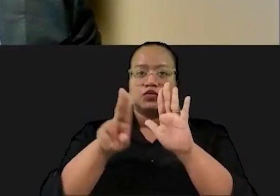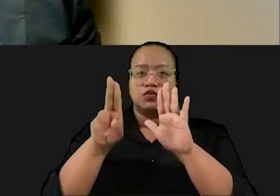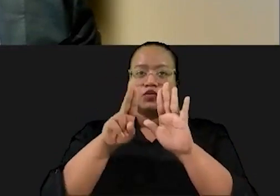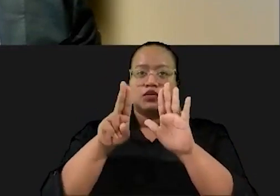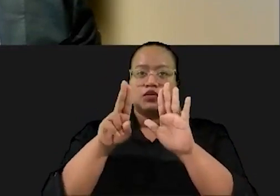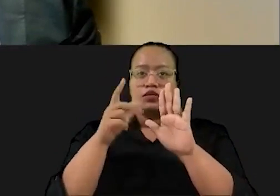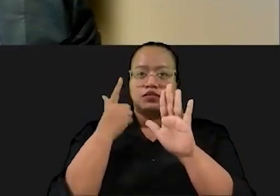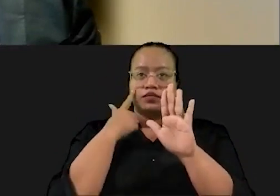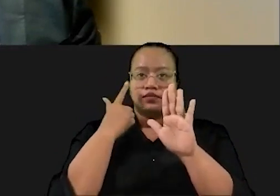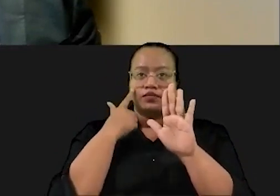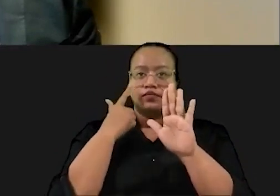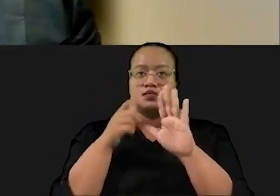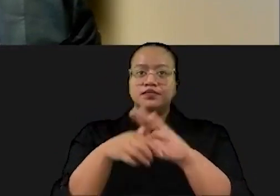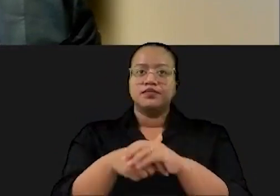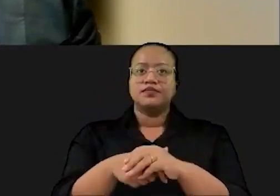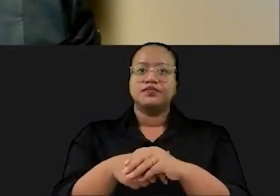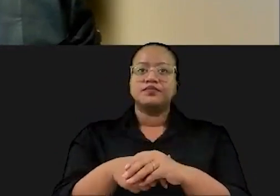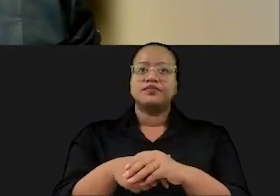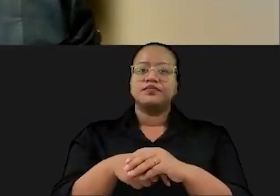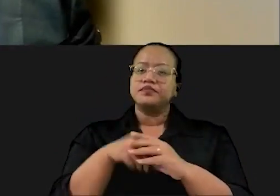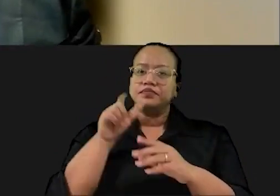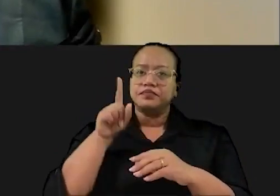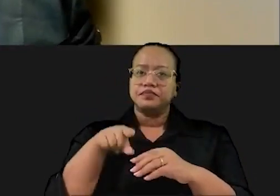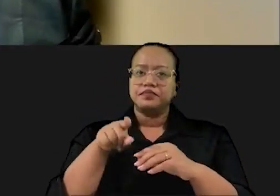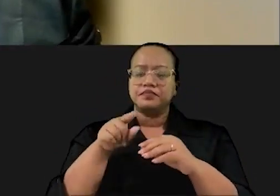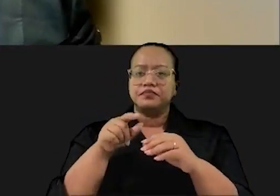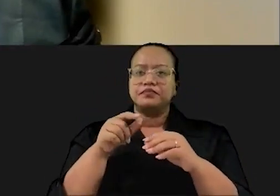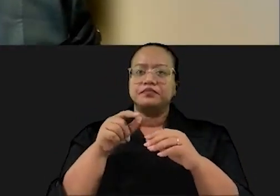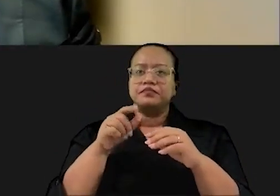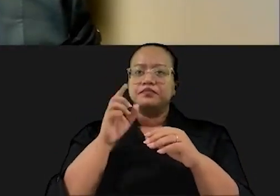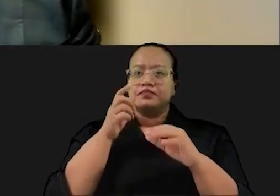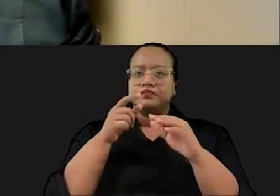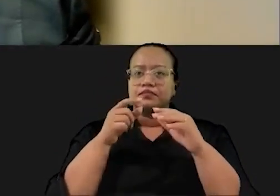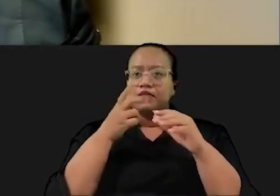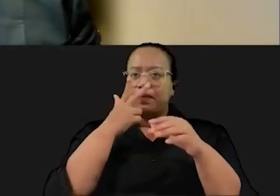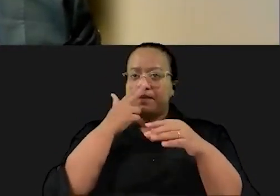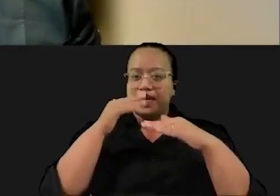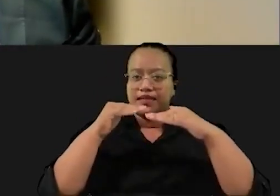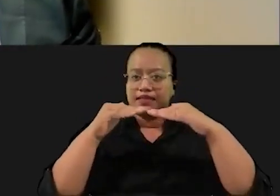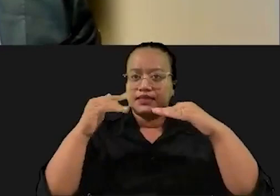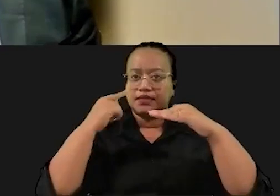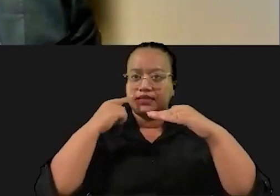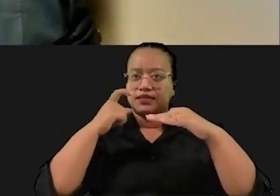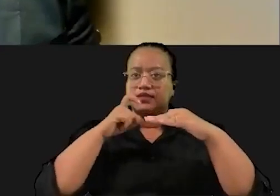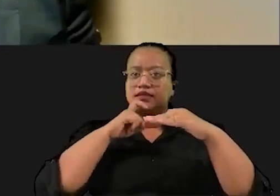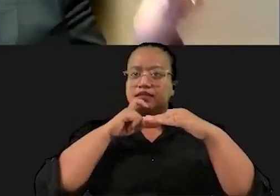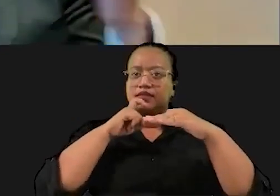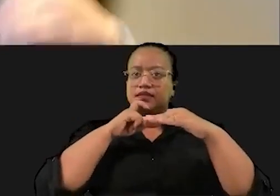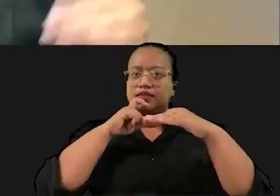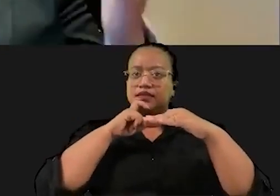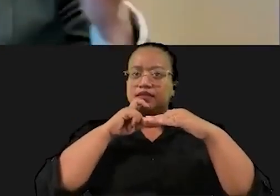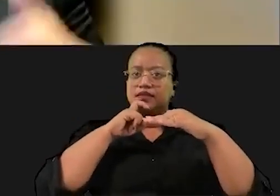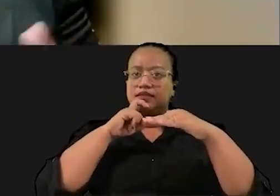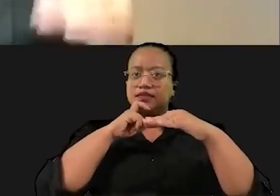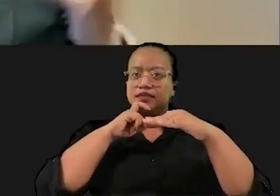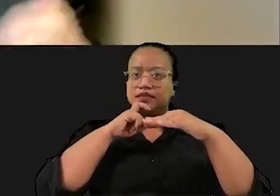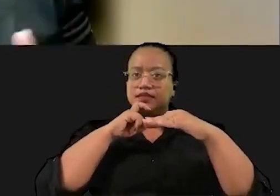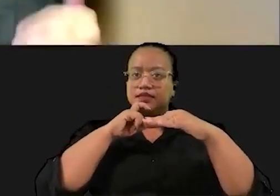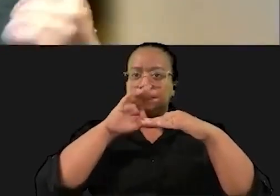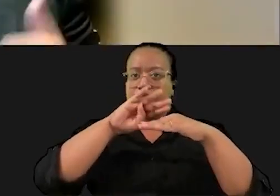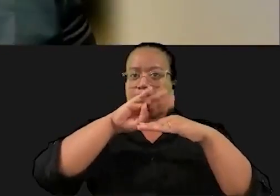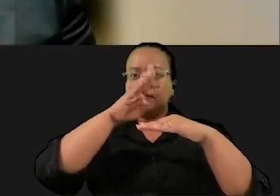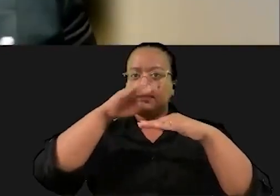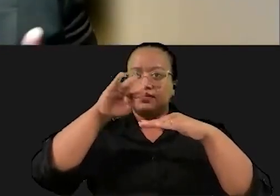essa visão aparente que a gente tem do PJE, que a gente acha que é o sistema inteiro, na verdade é só a ponta do iceberg. o sistema ele tem várias